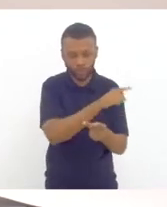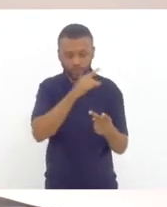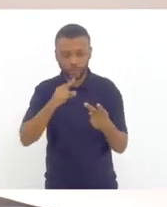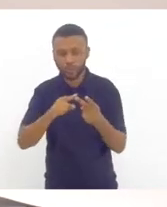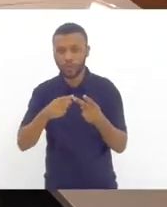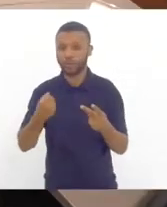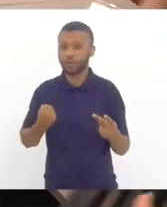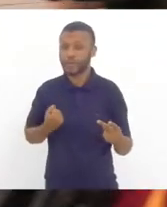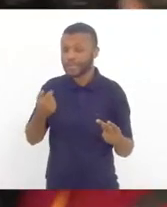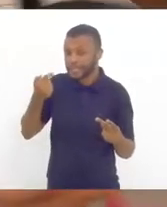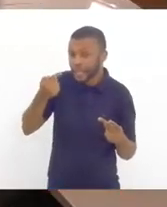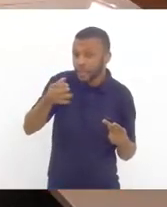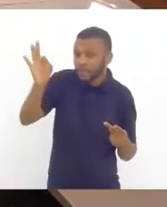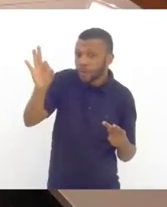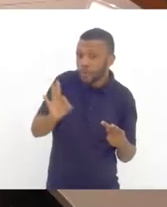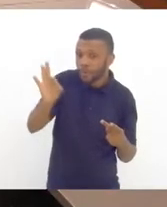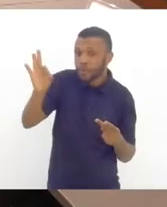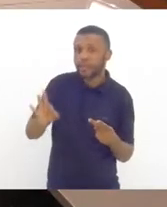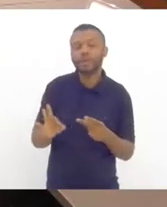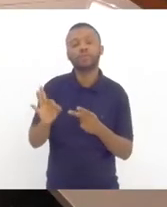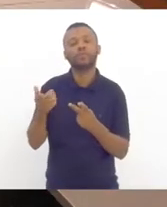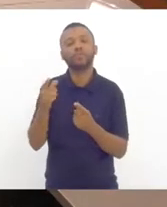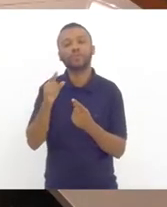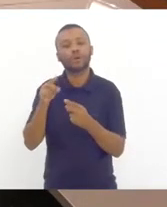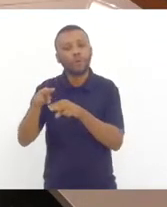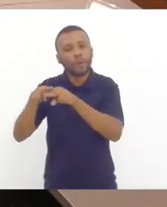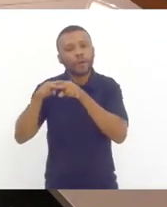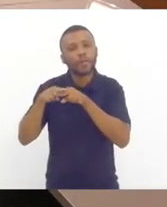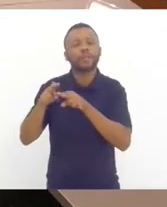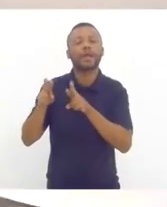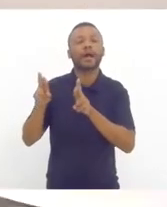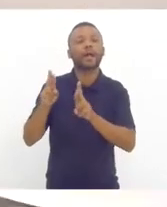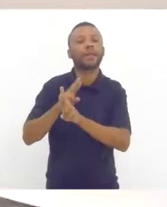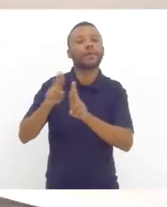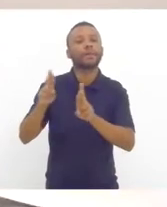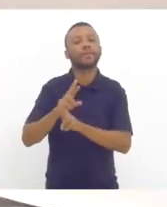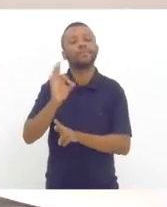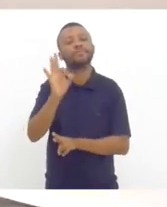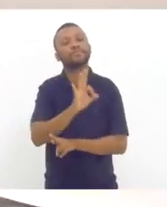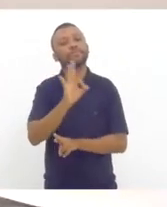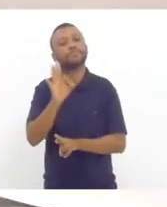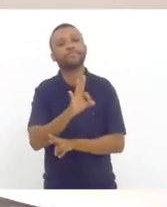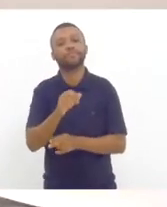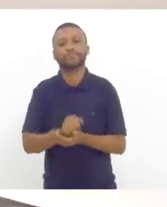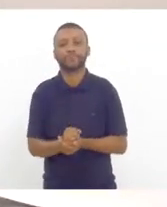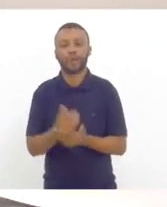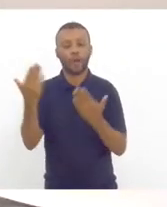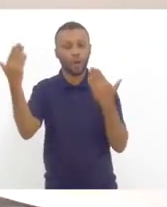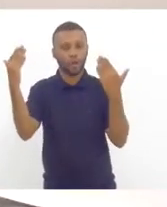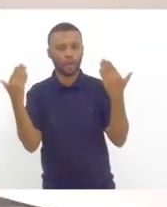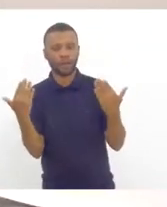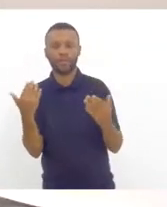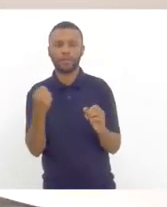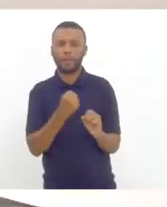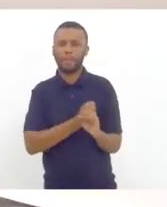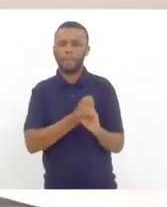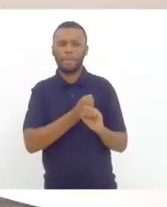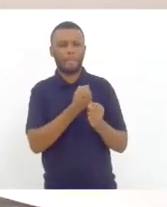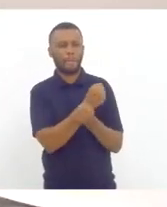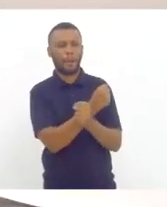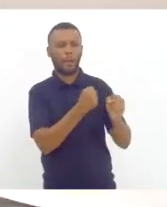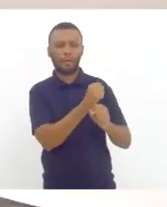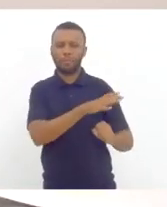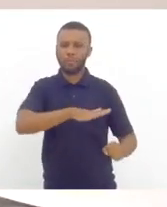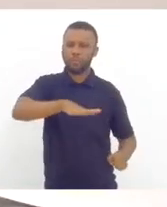7% em função da relação percentual entre a extensão territorial de cada município e